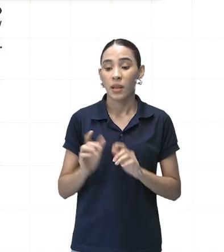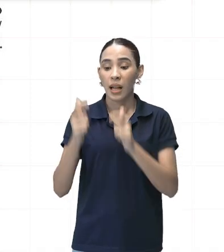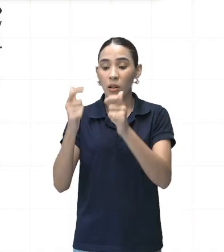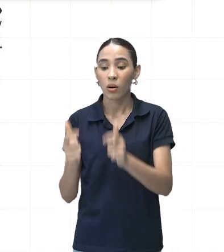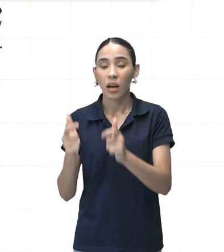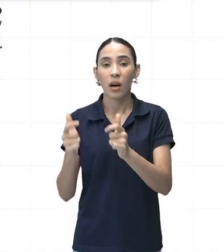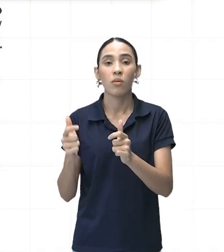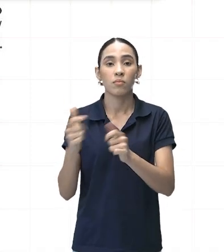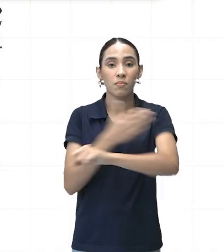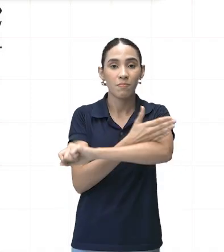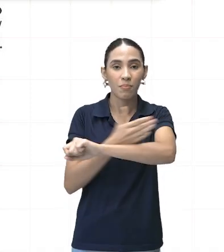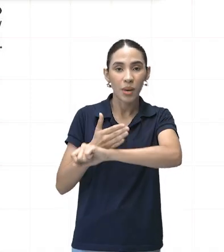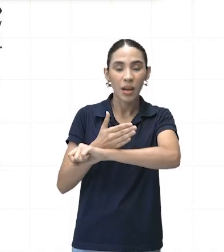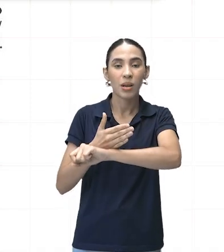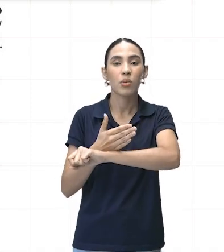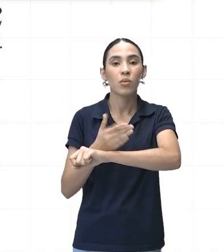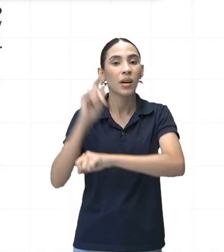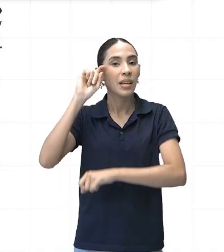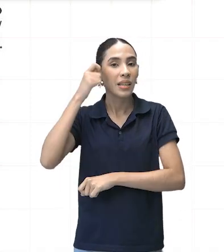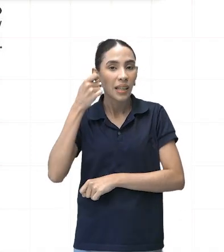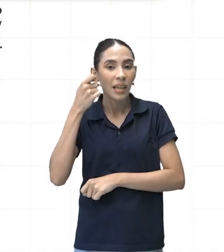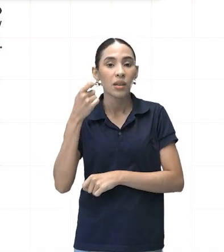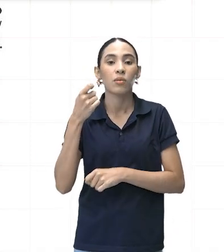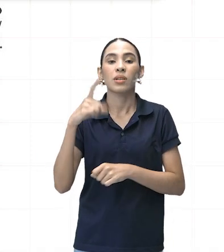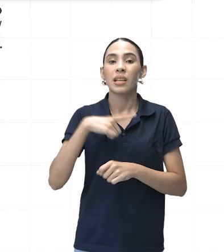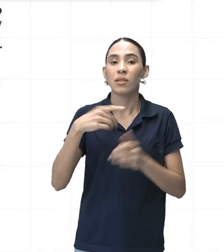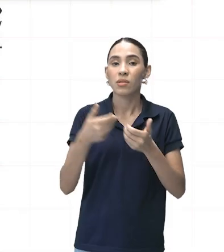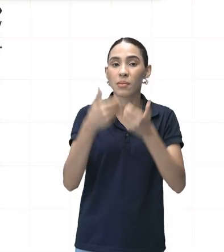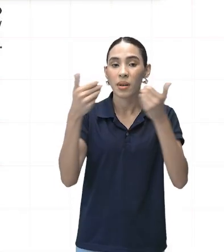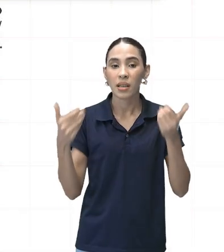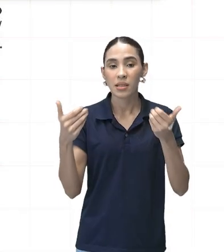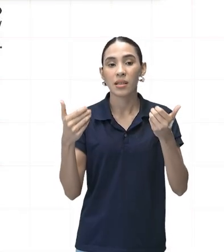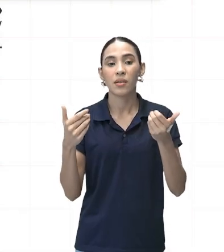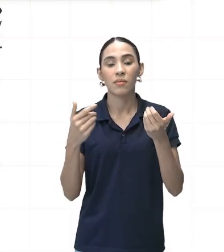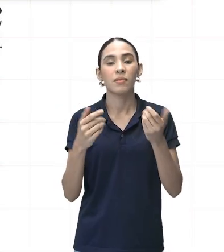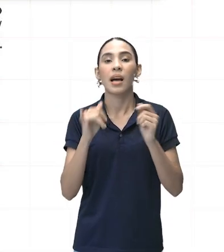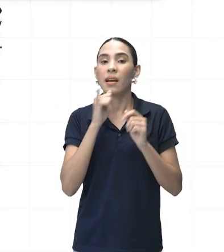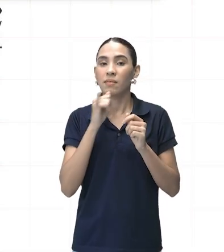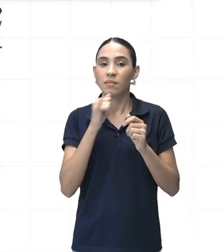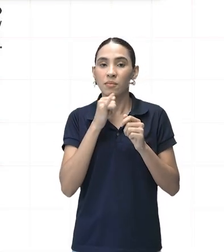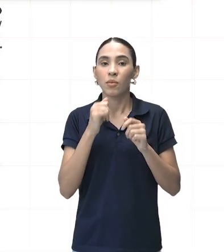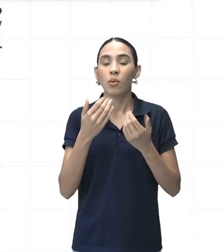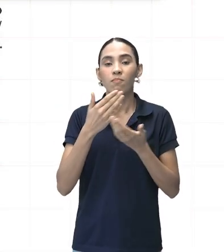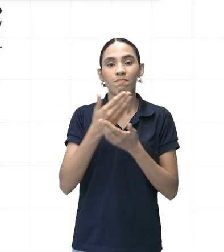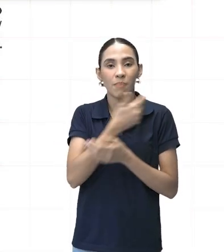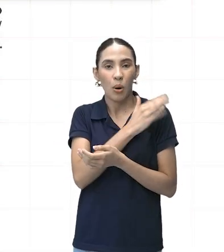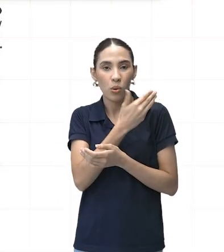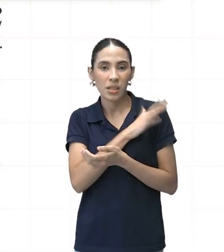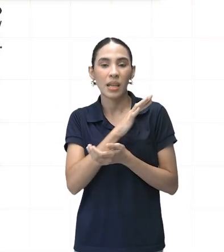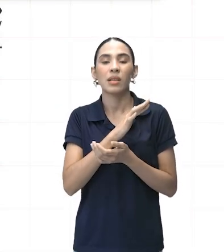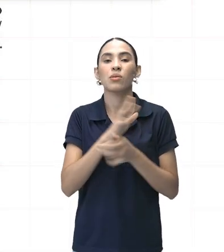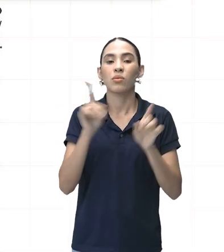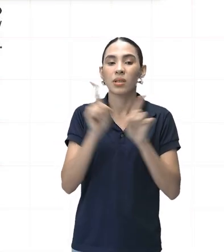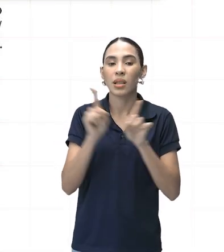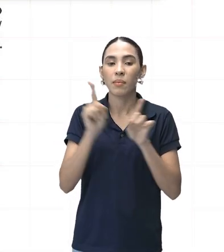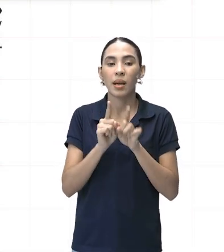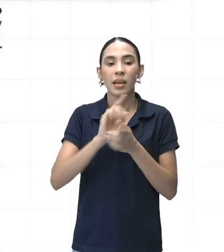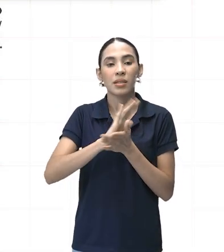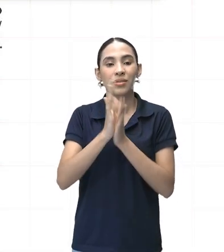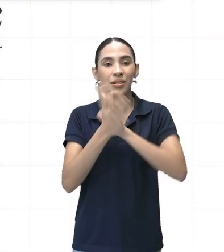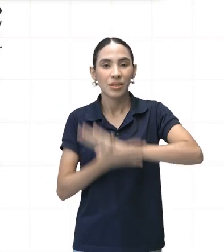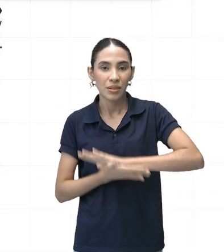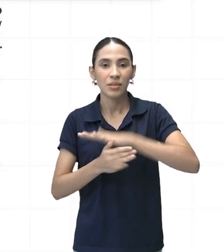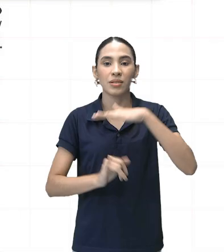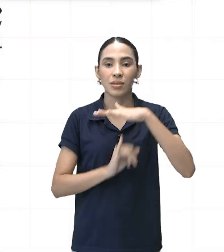área brancos e negros, tendo essa segregação, resultando aí em segregação racial e também uma